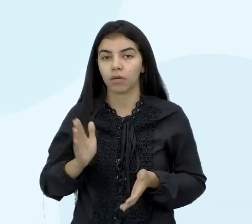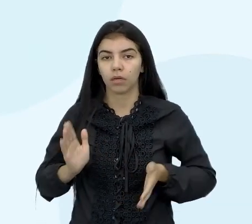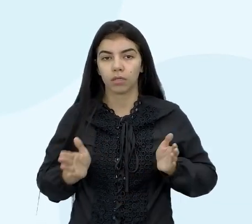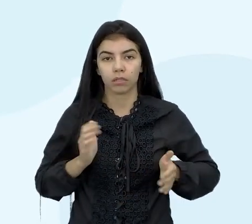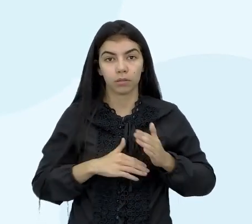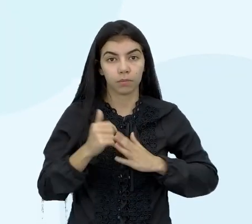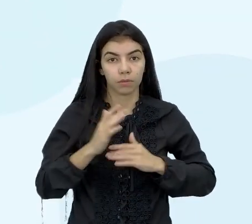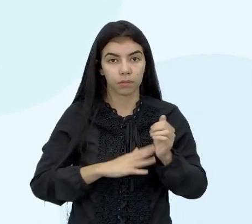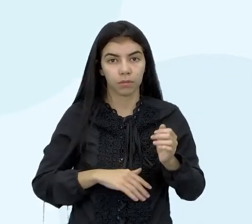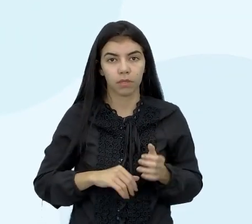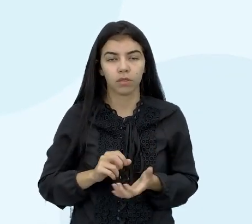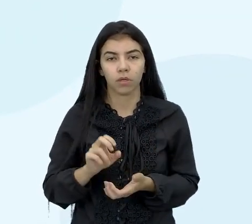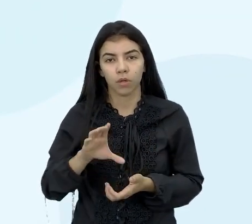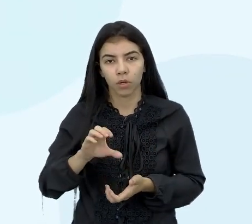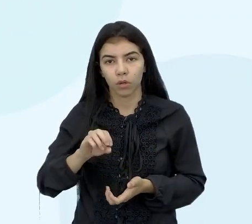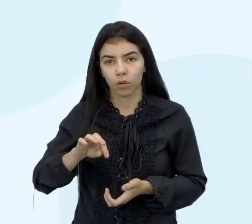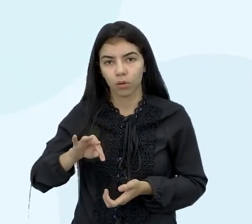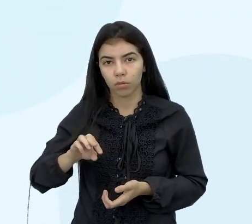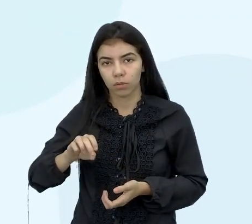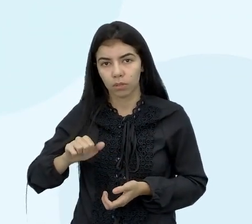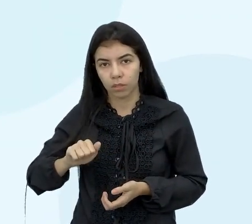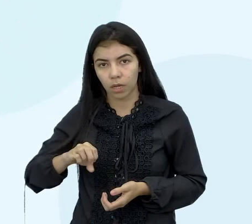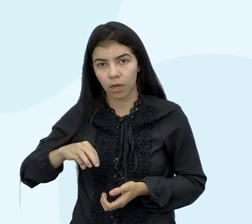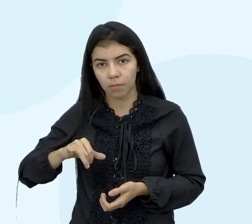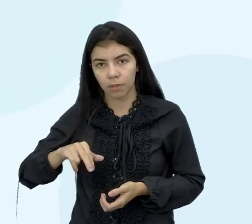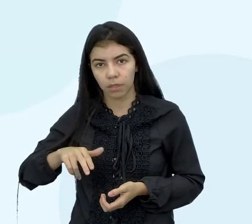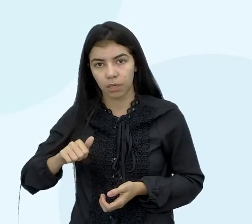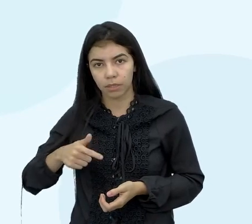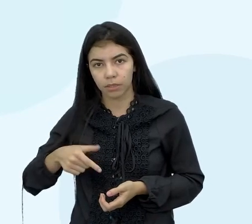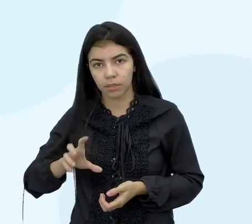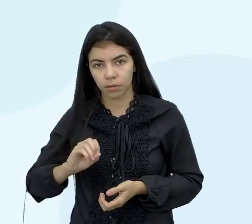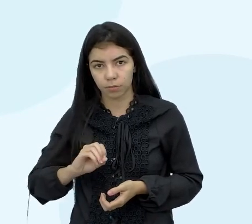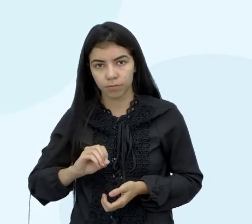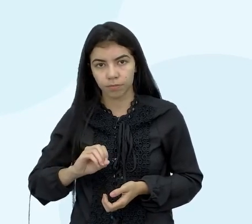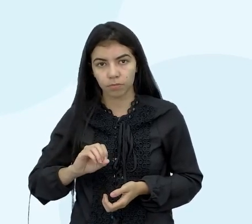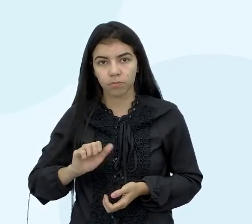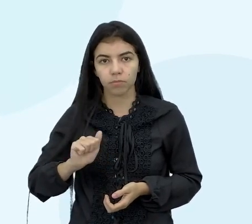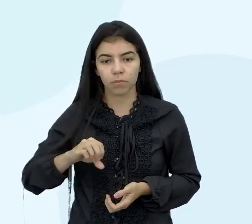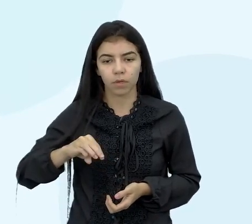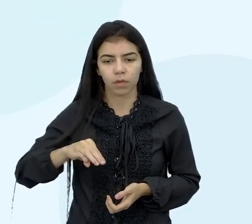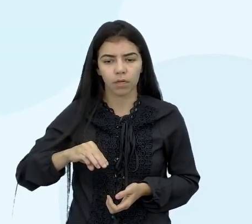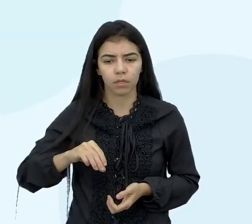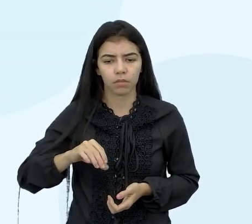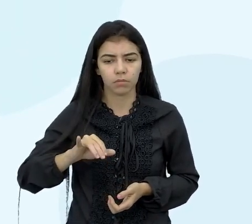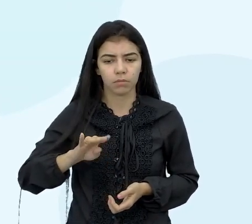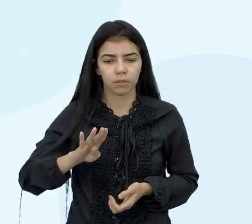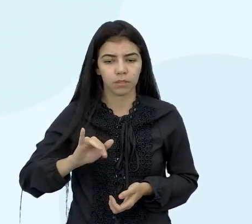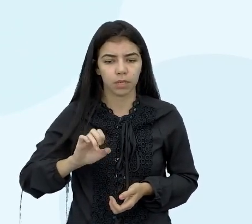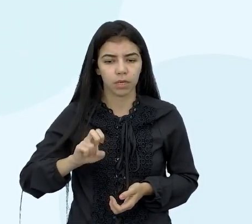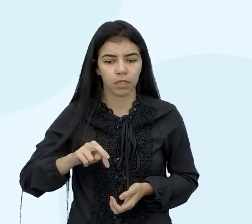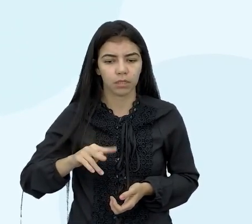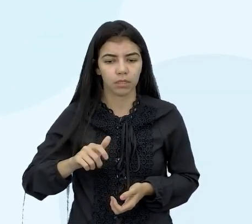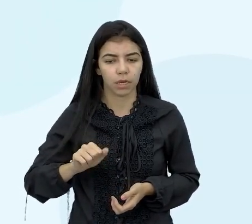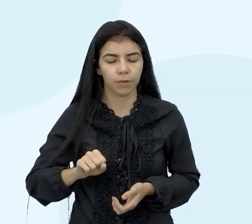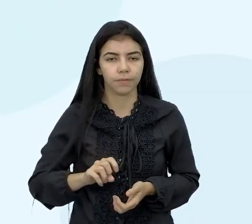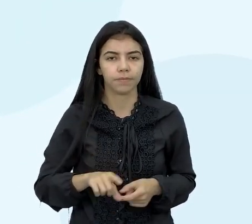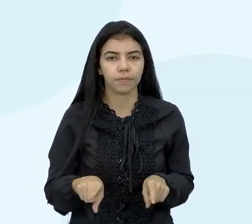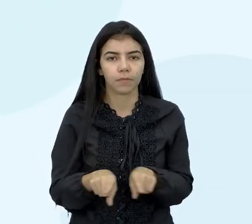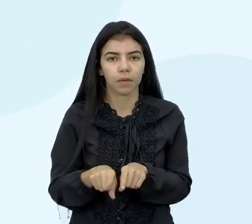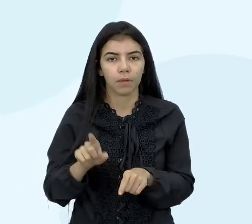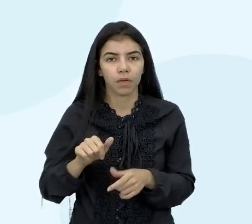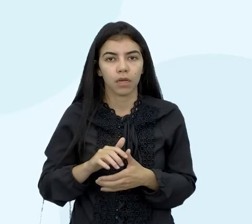de contaminação ambiental que pode estar acontecendo. Excessos, por exemplo, de